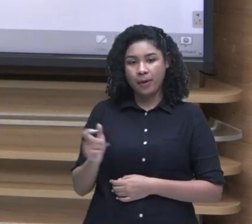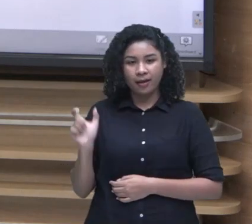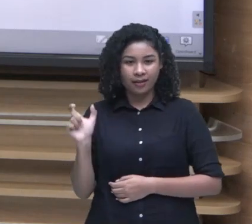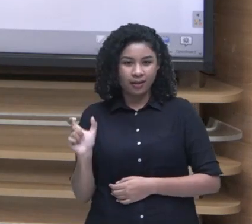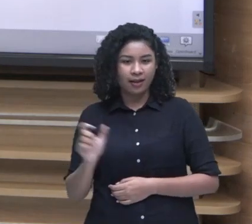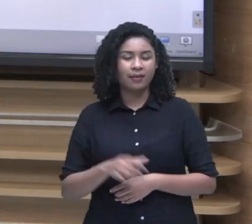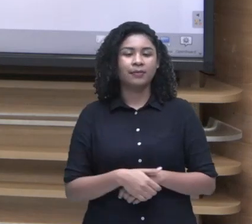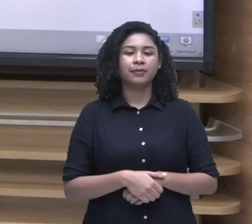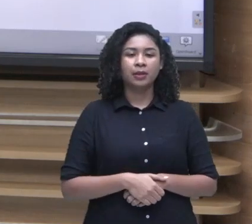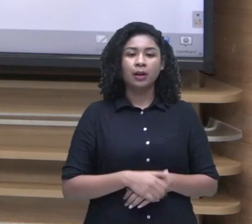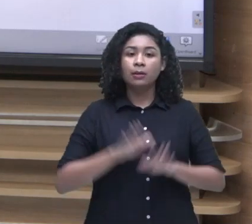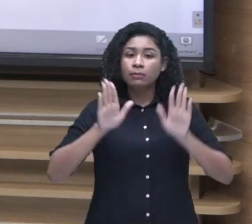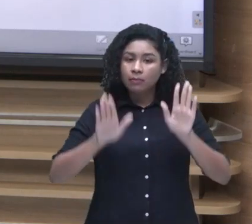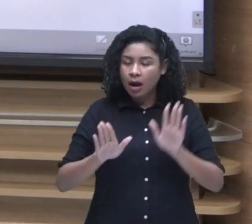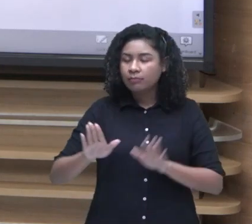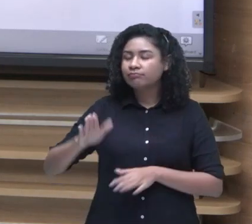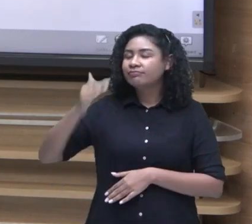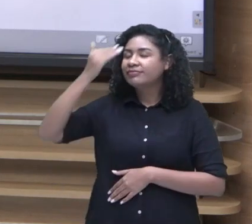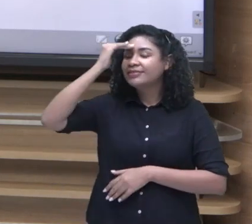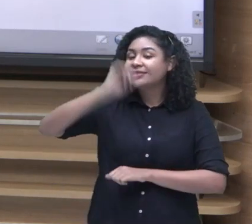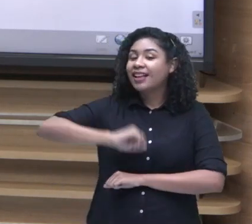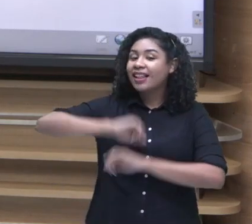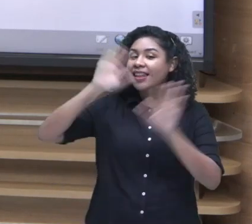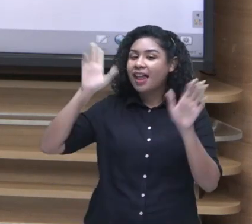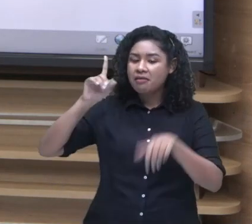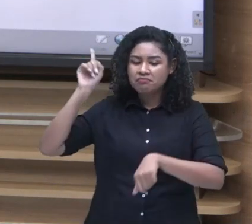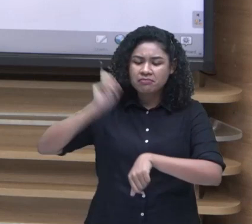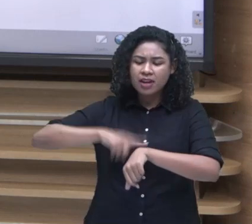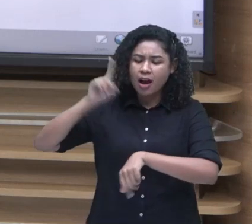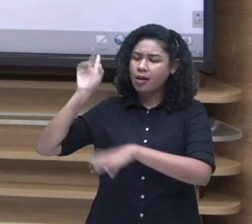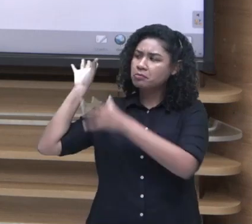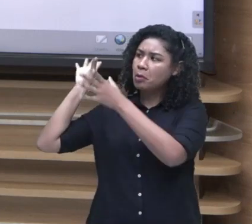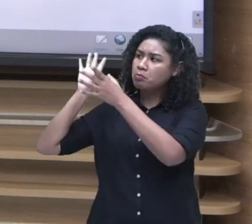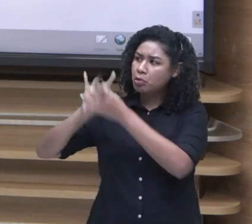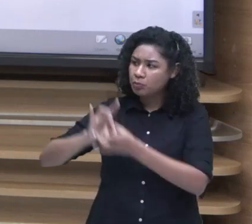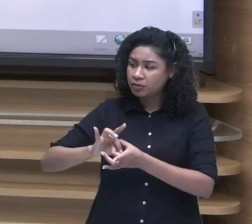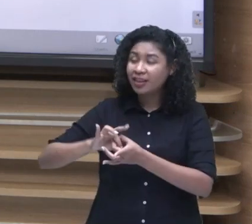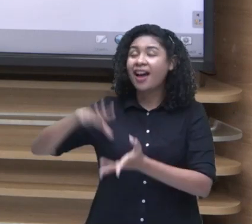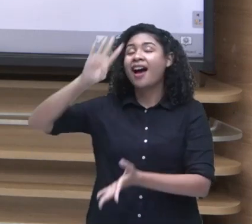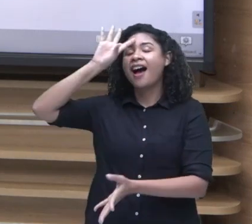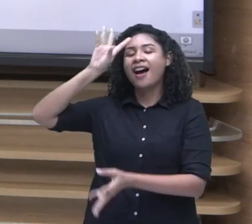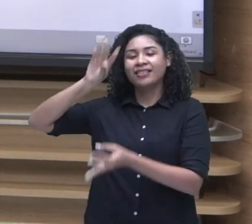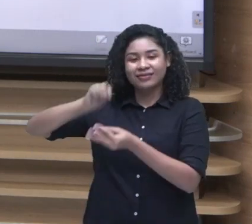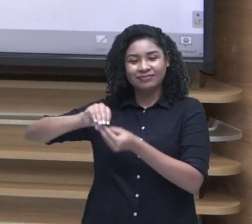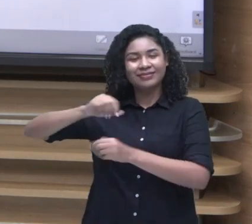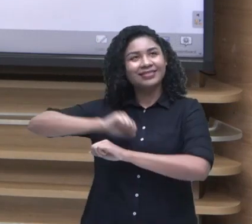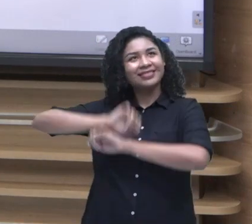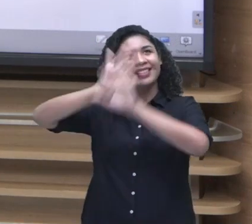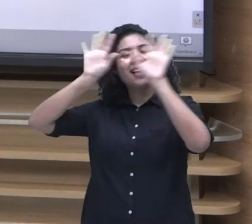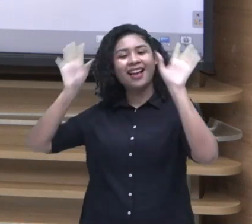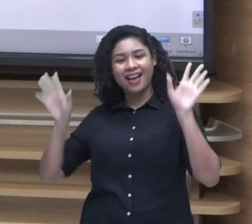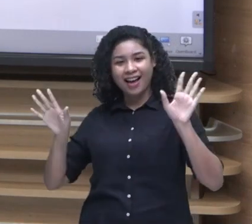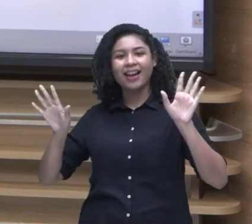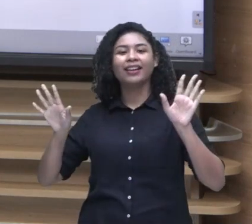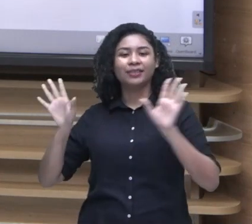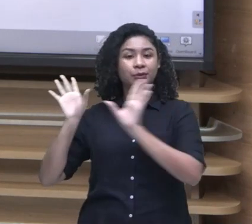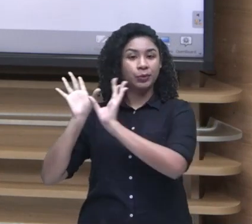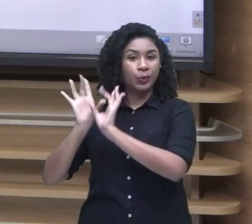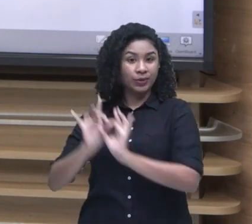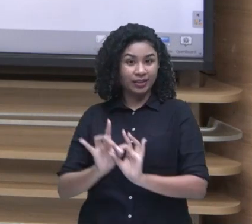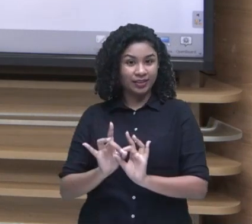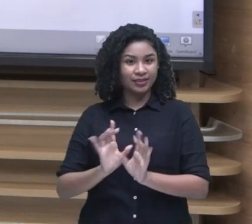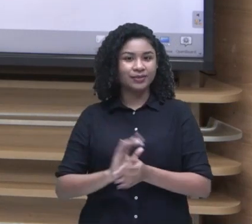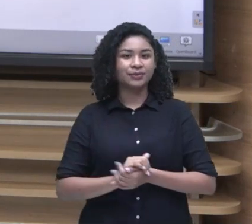você vai saber qual é o sentido que ela expressa, porque vai estar lá, né, bem clara, dentro do